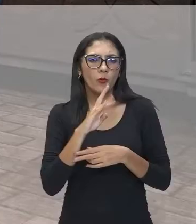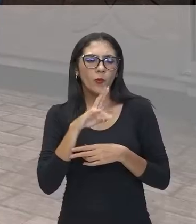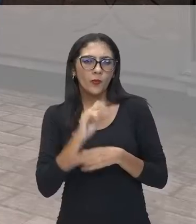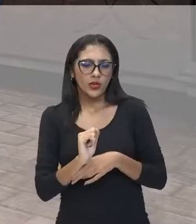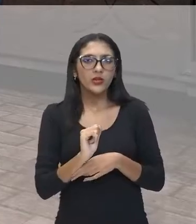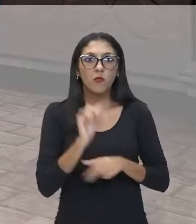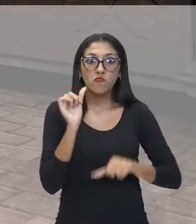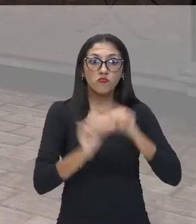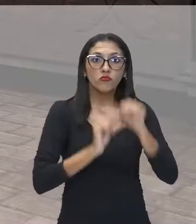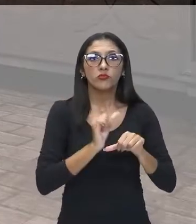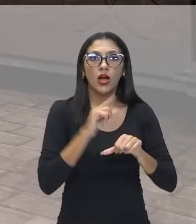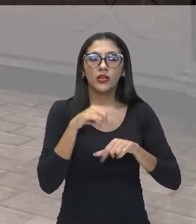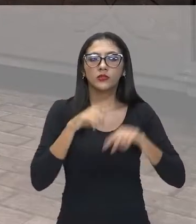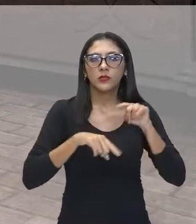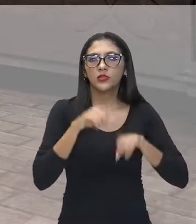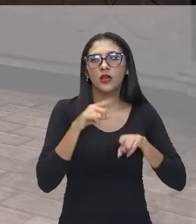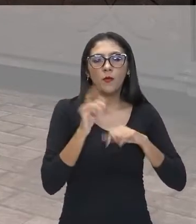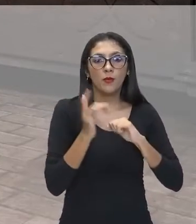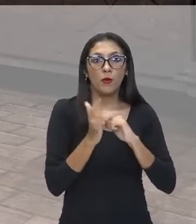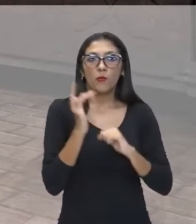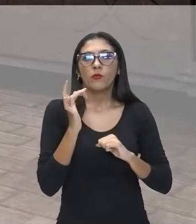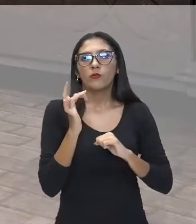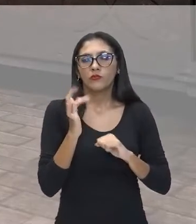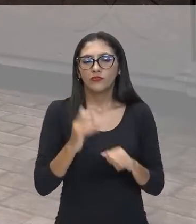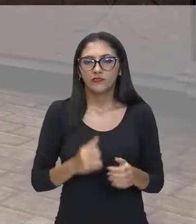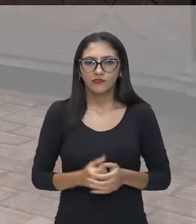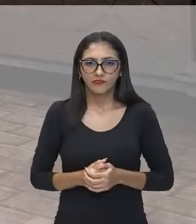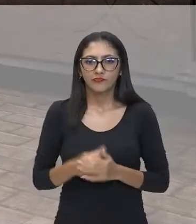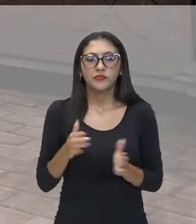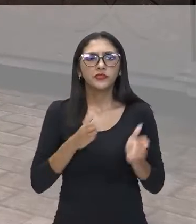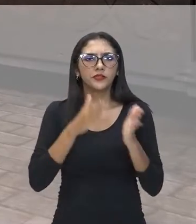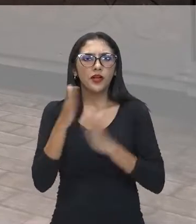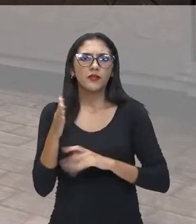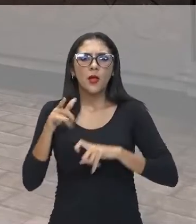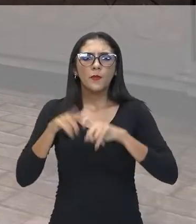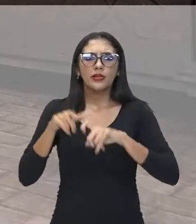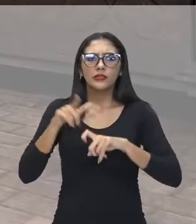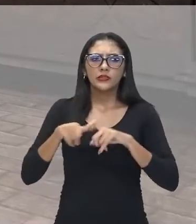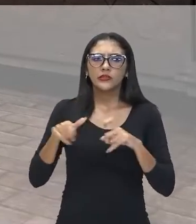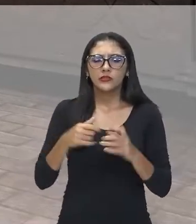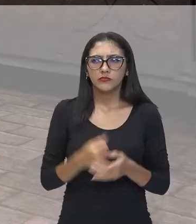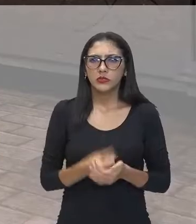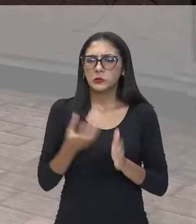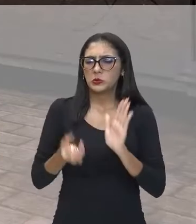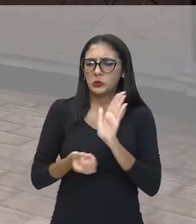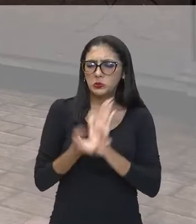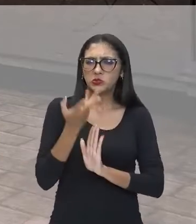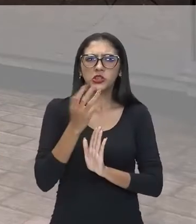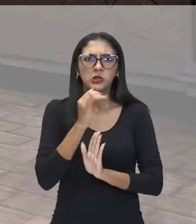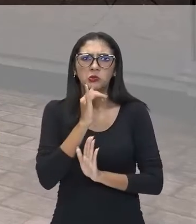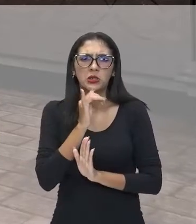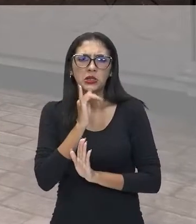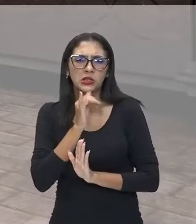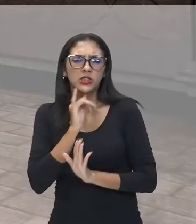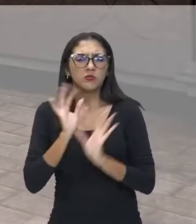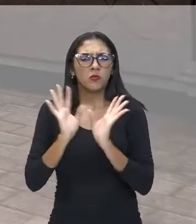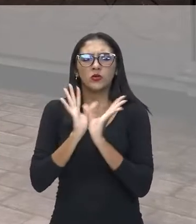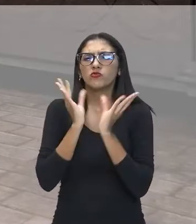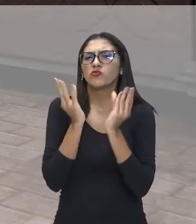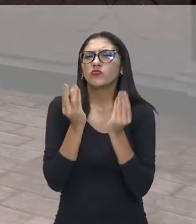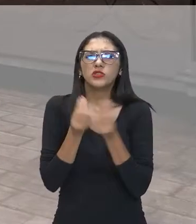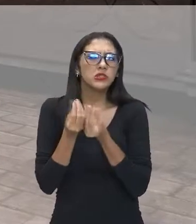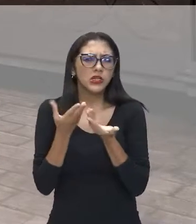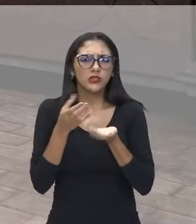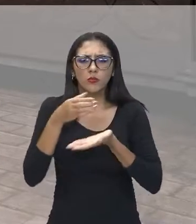ouro e prata. Na medicina, criar um elixir, criar uma poção,